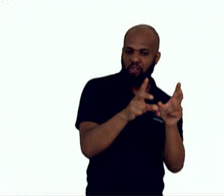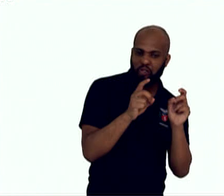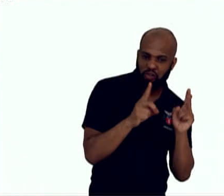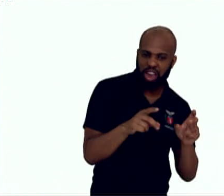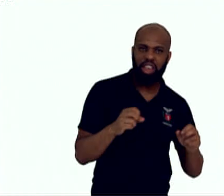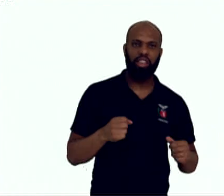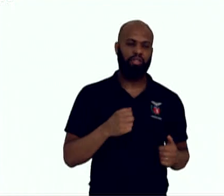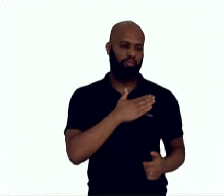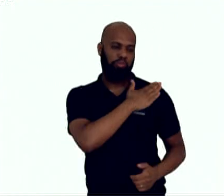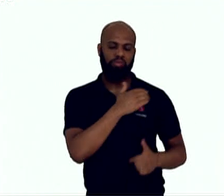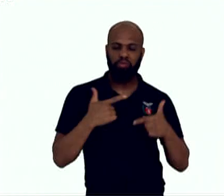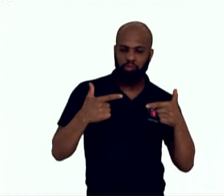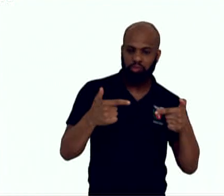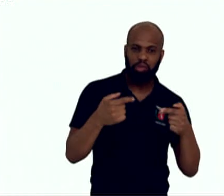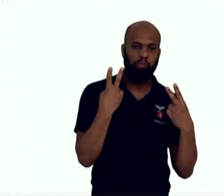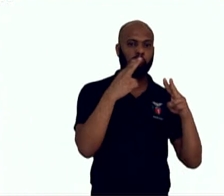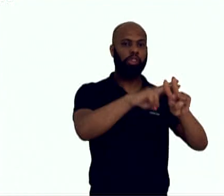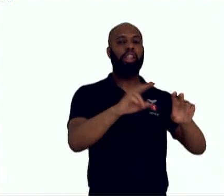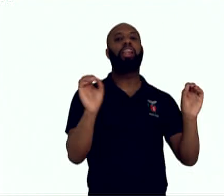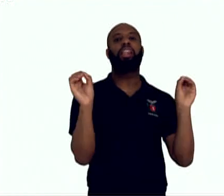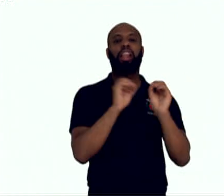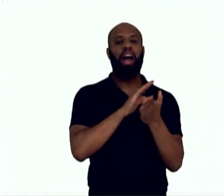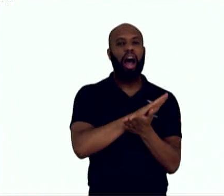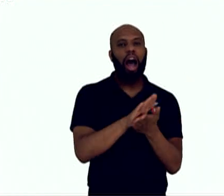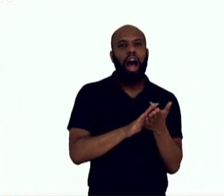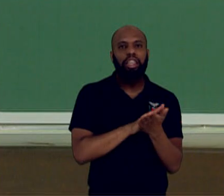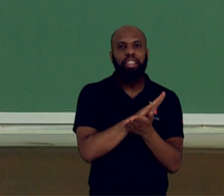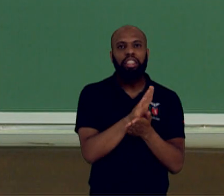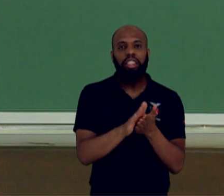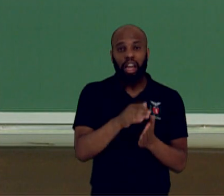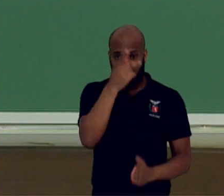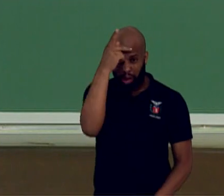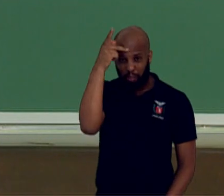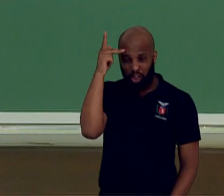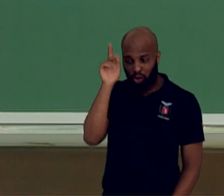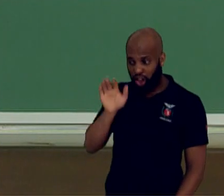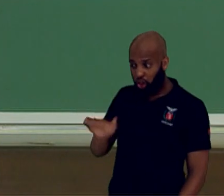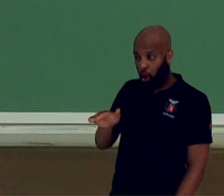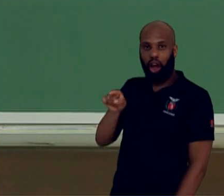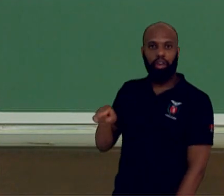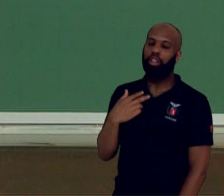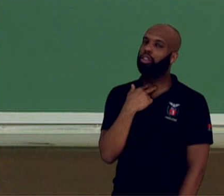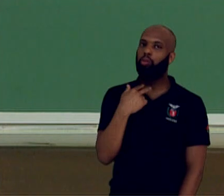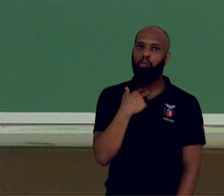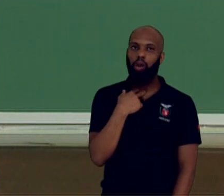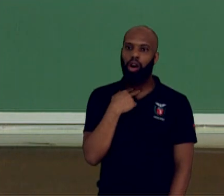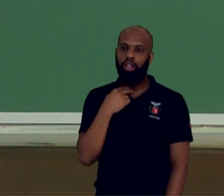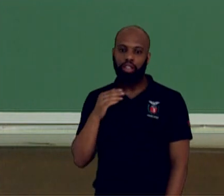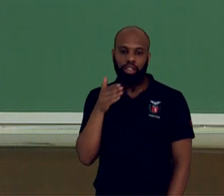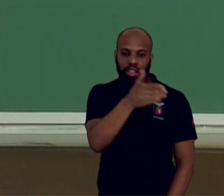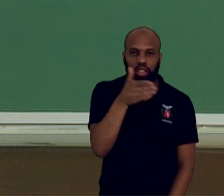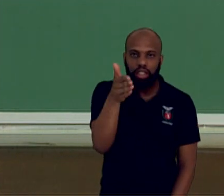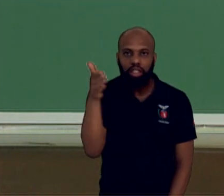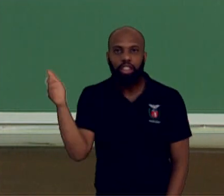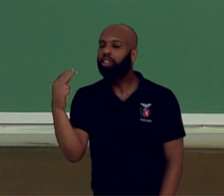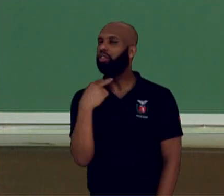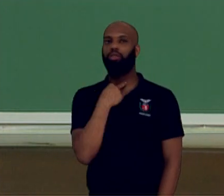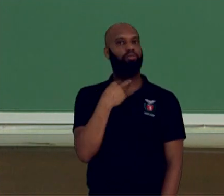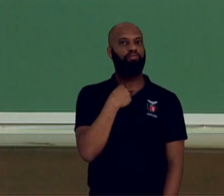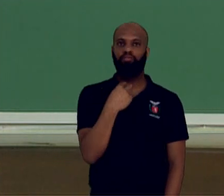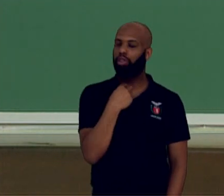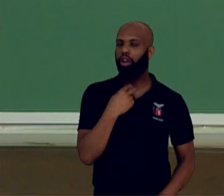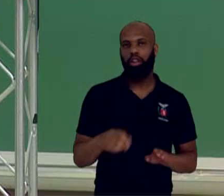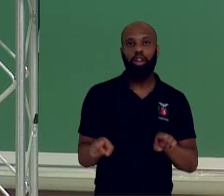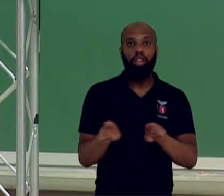nem prisioneiro de guerra você é. Você é um nada. Você é um intocável. Não poderia frequentar os lugares das outras